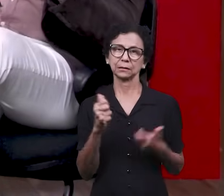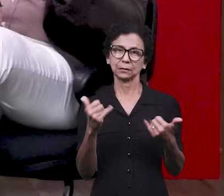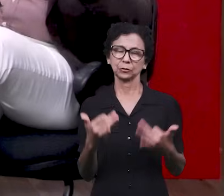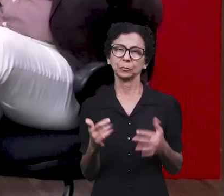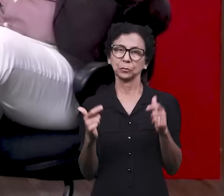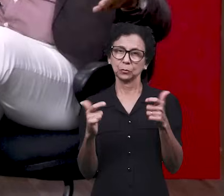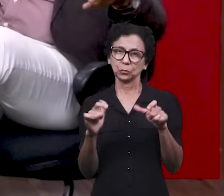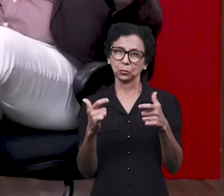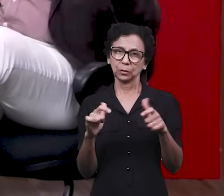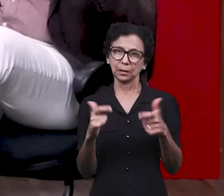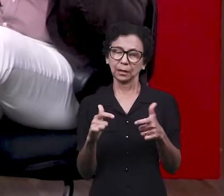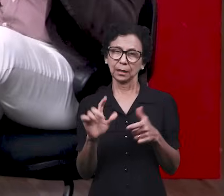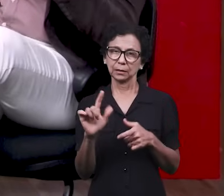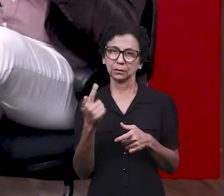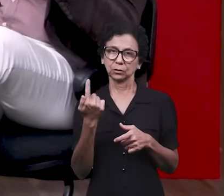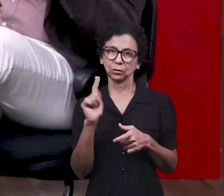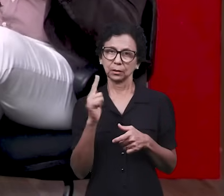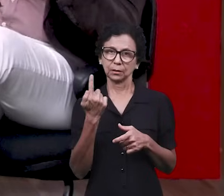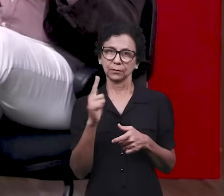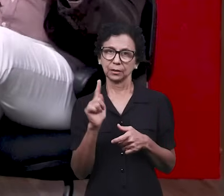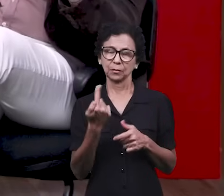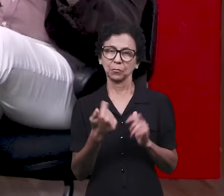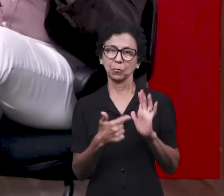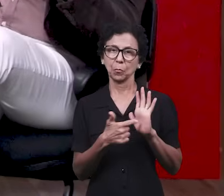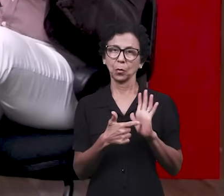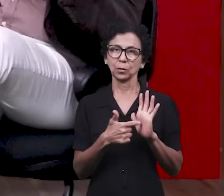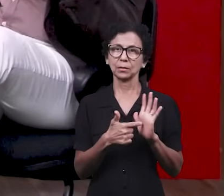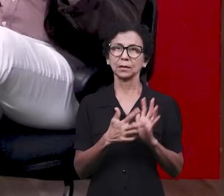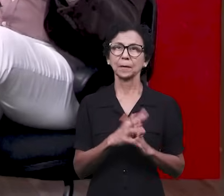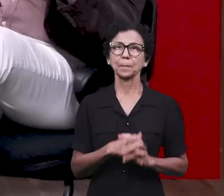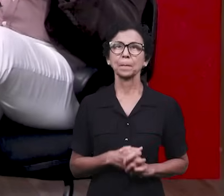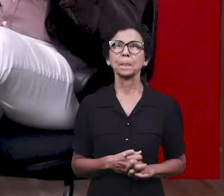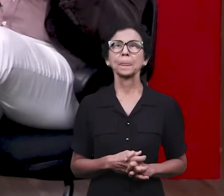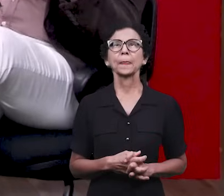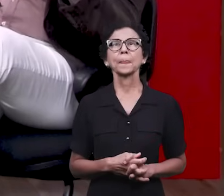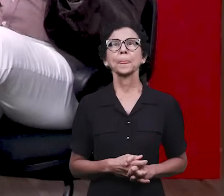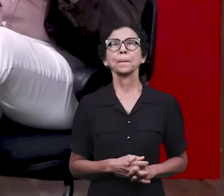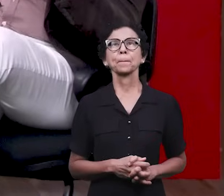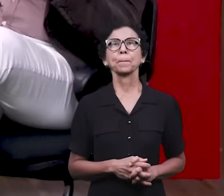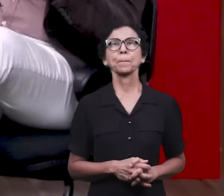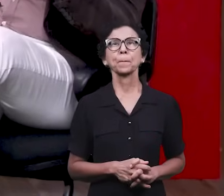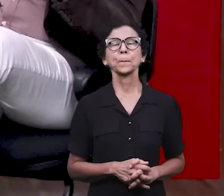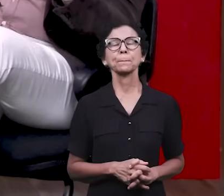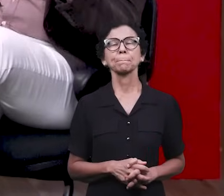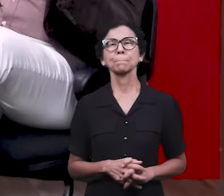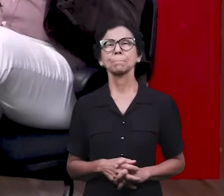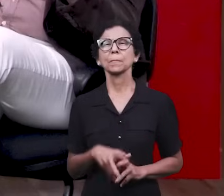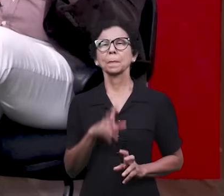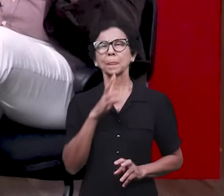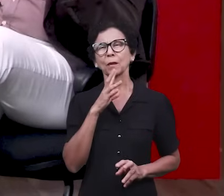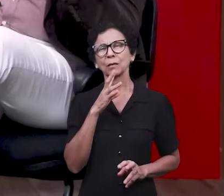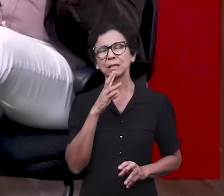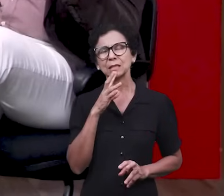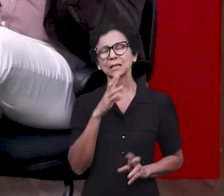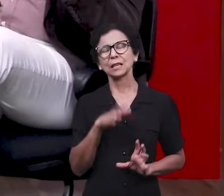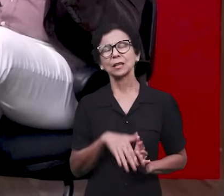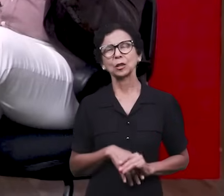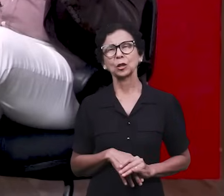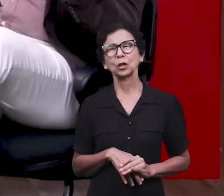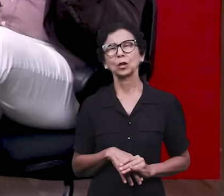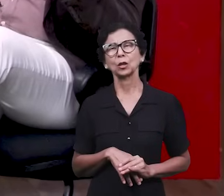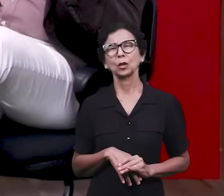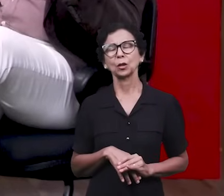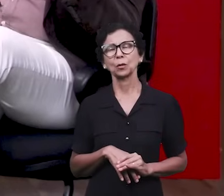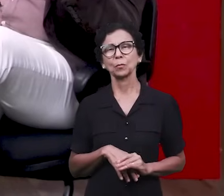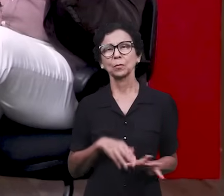Filístia, sabemos, né, da questão da ocupação, né, dos filisteus, onde hoje, inclusive, é